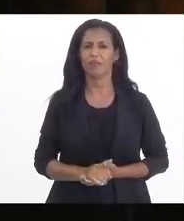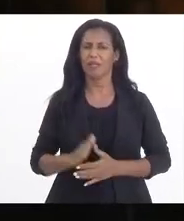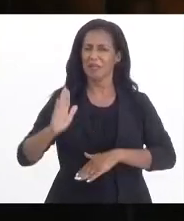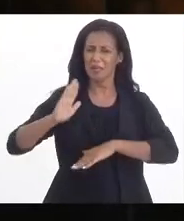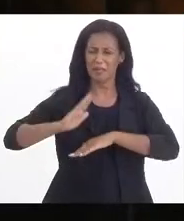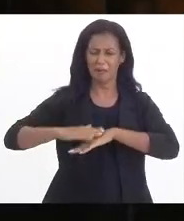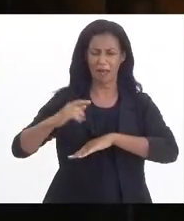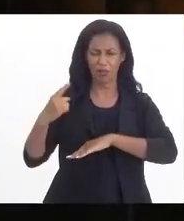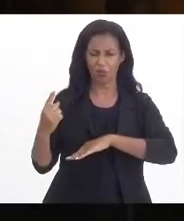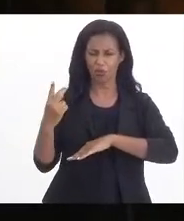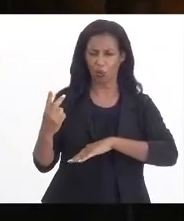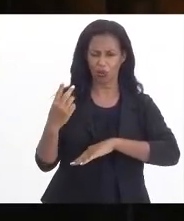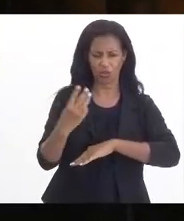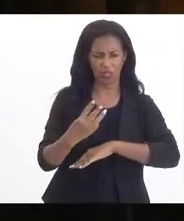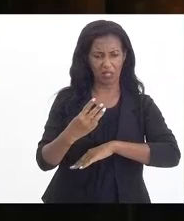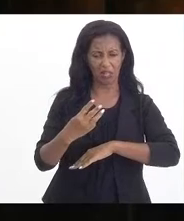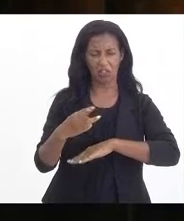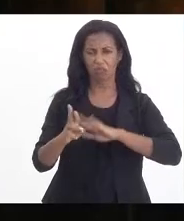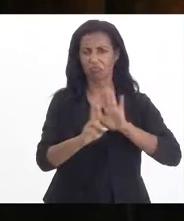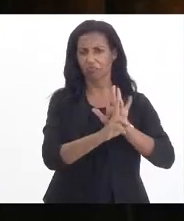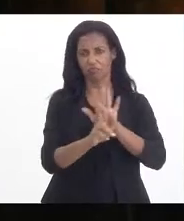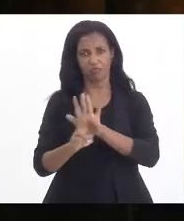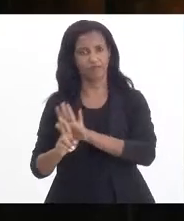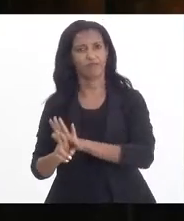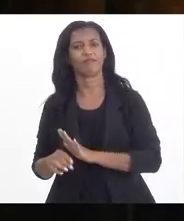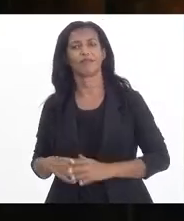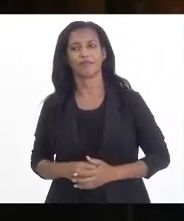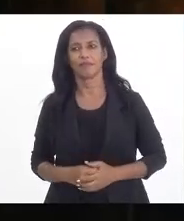mais de 1, 2, 3 representantes.